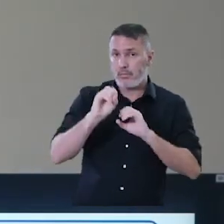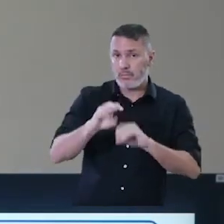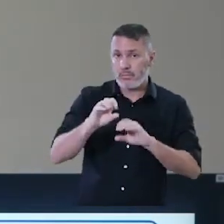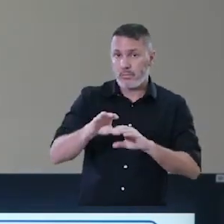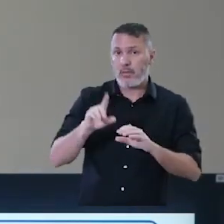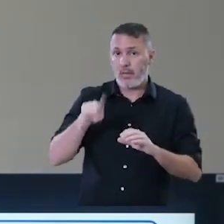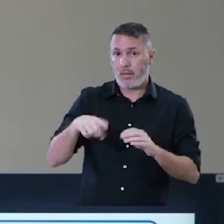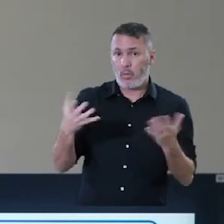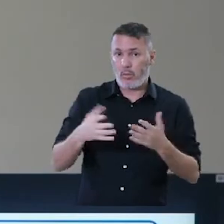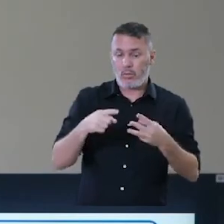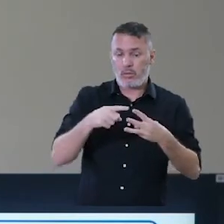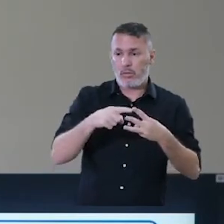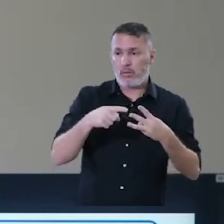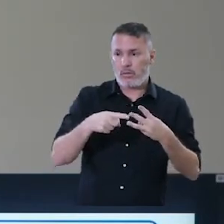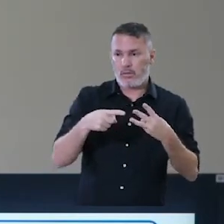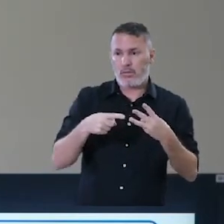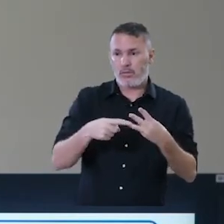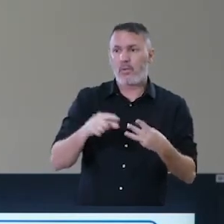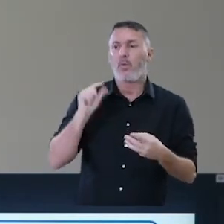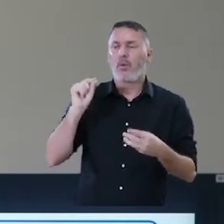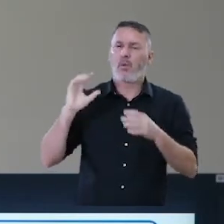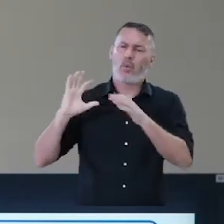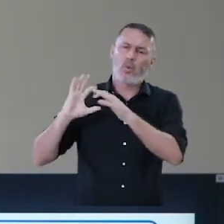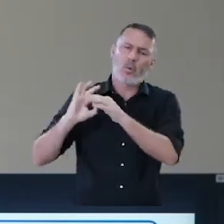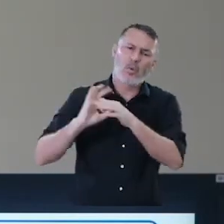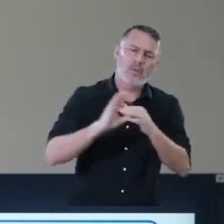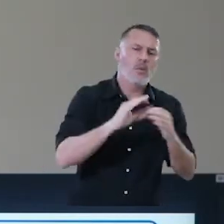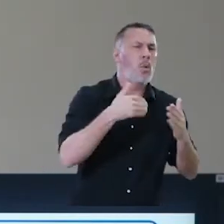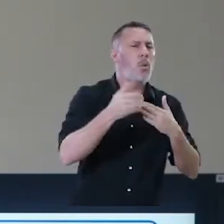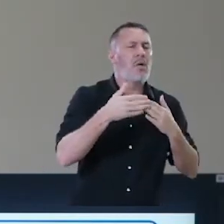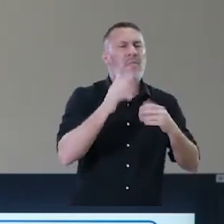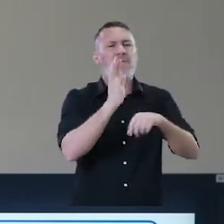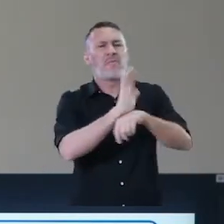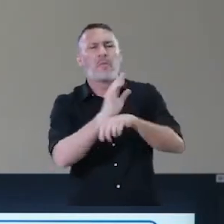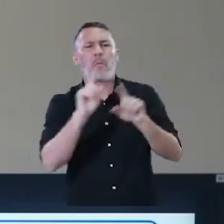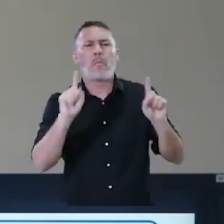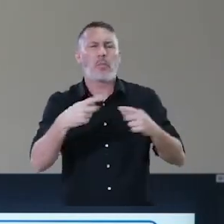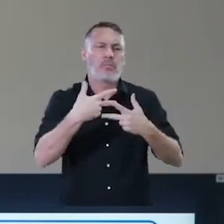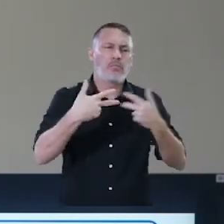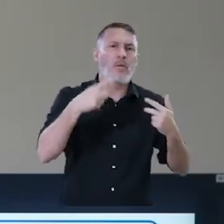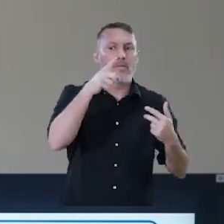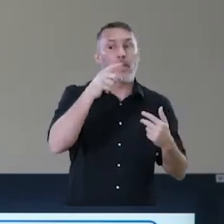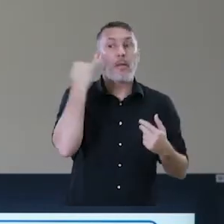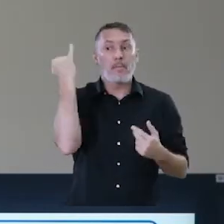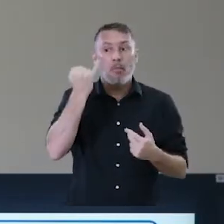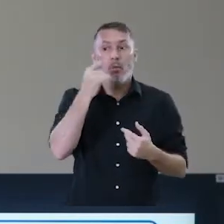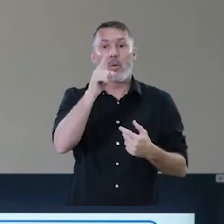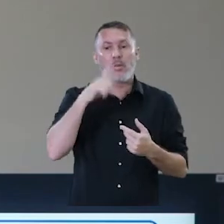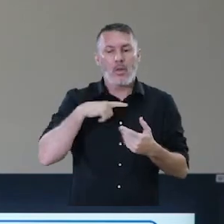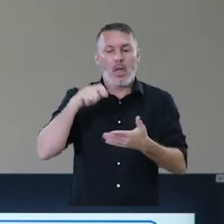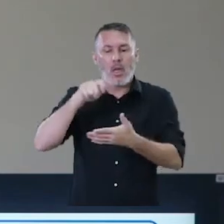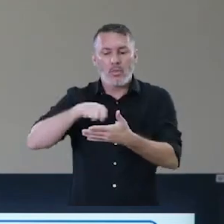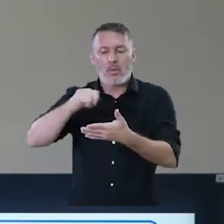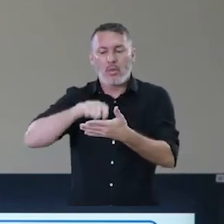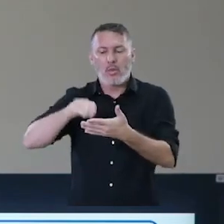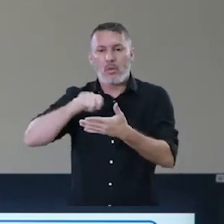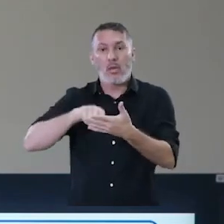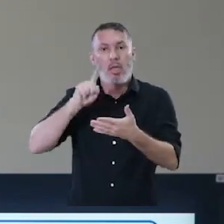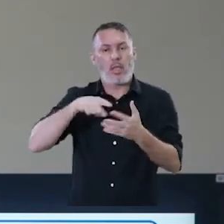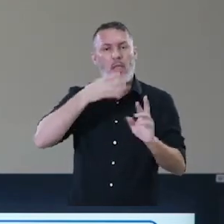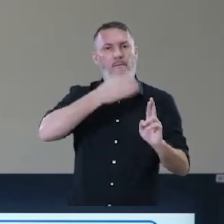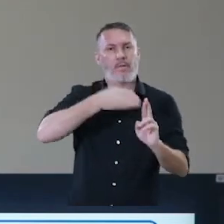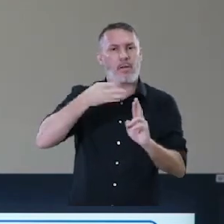gente recapitular, nós temos a contextualização, pensar no filme, numa série, algo assim. É interessante você ter um caderno